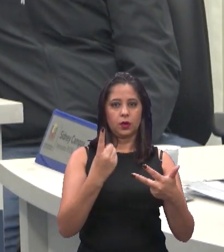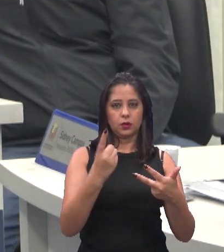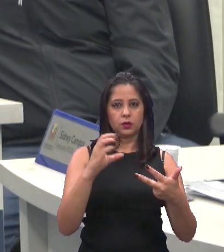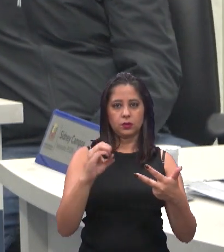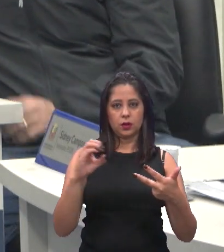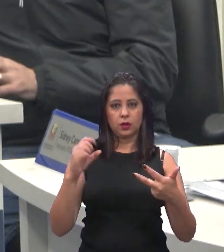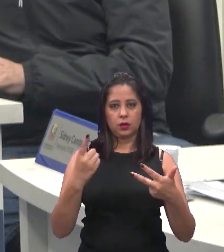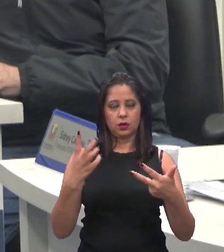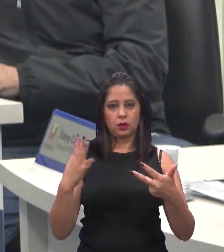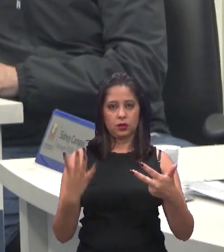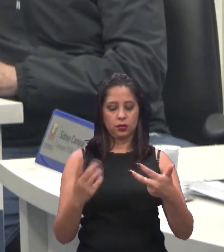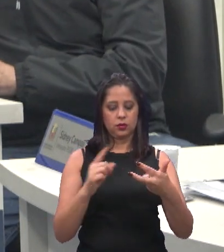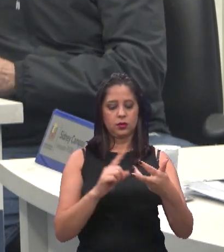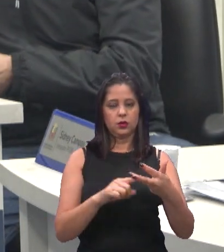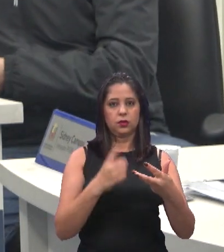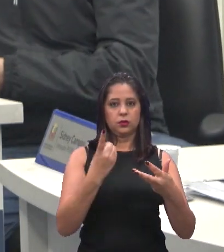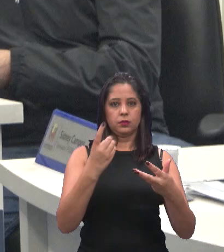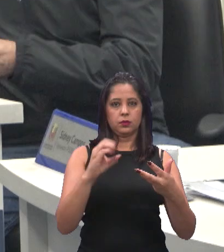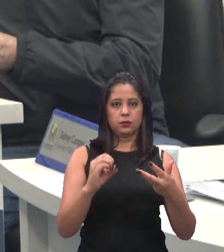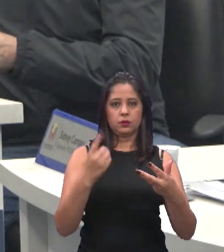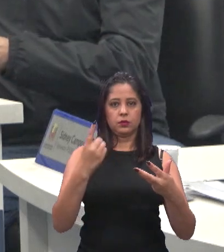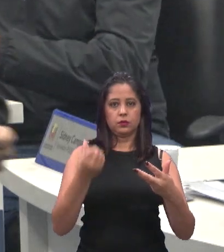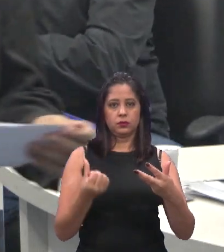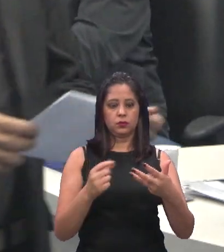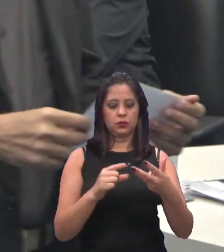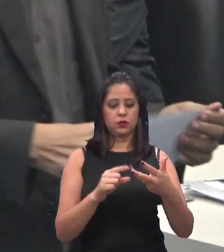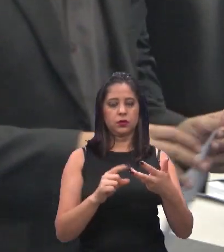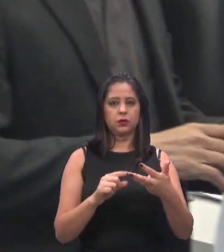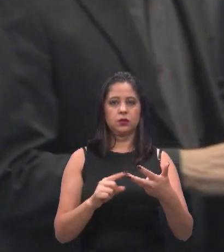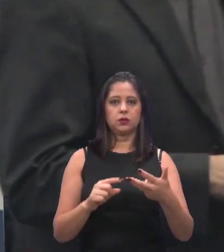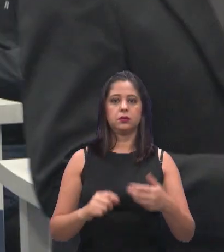1014 e 1016, senhor presidente.